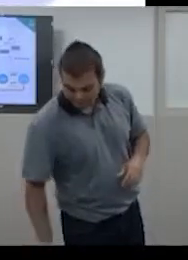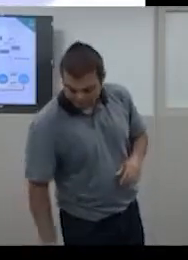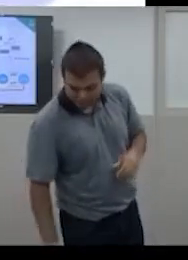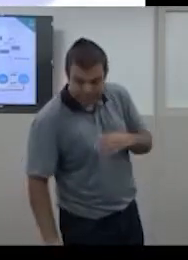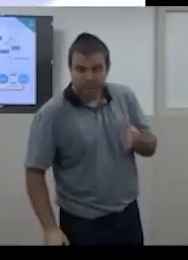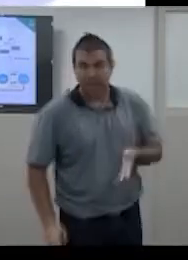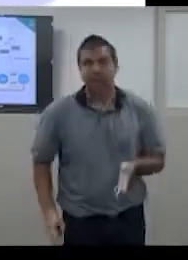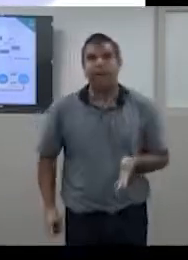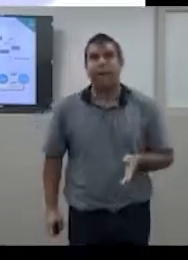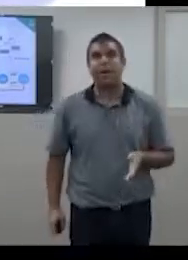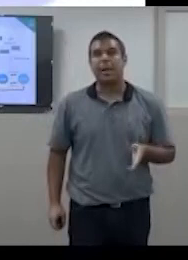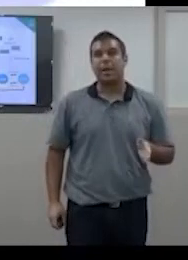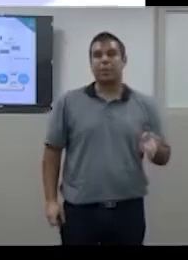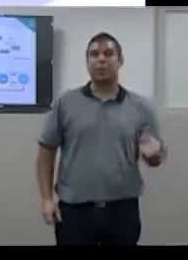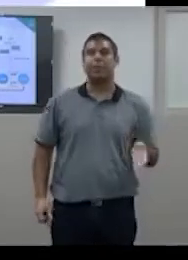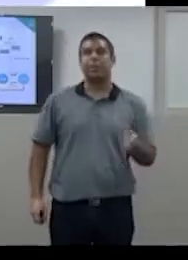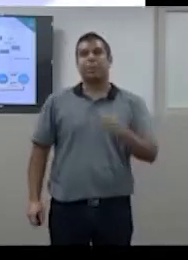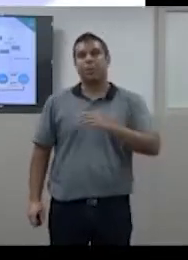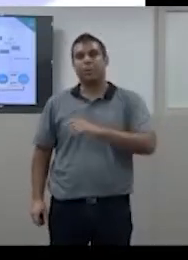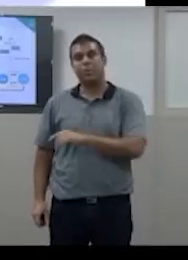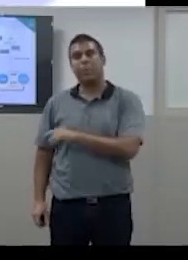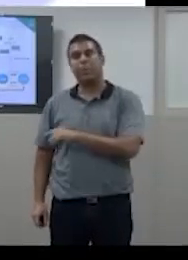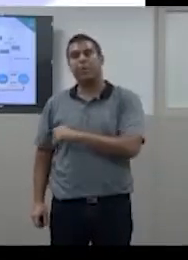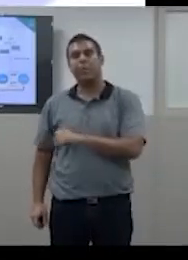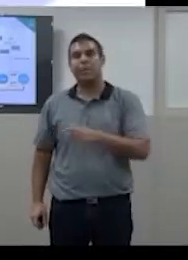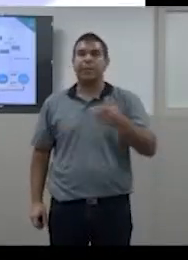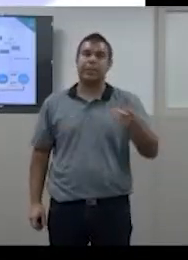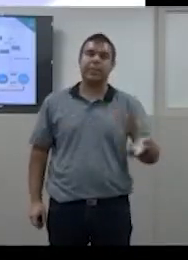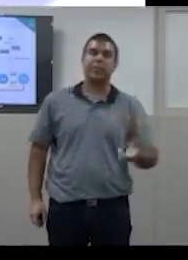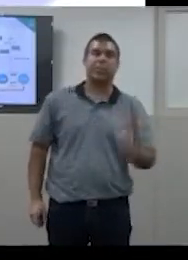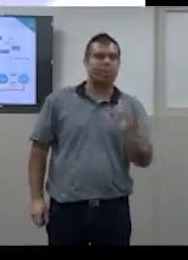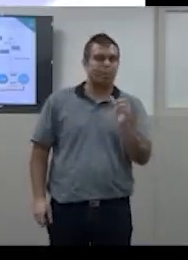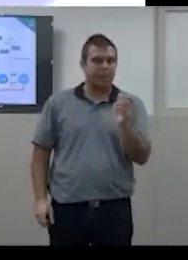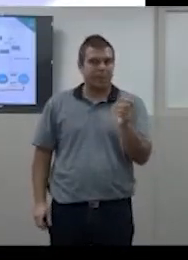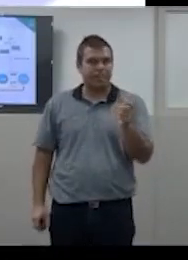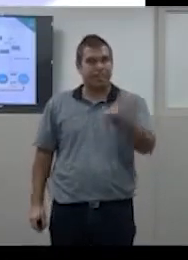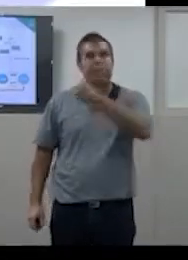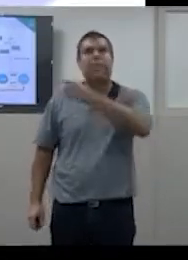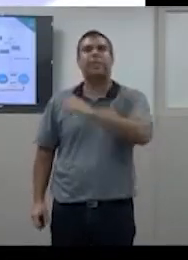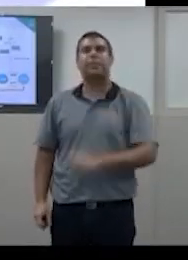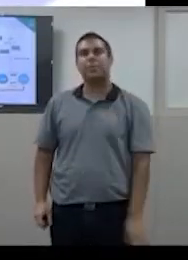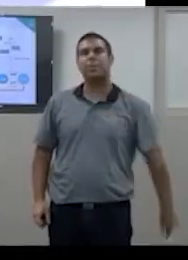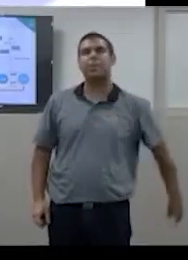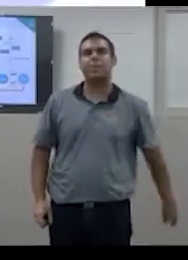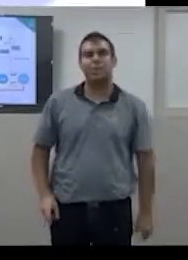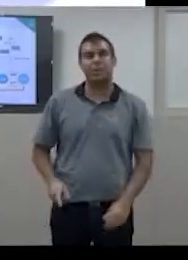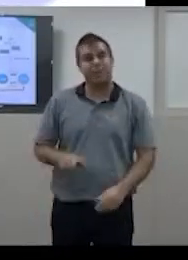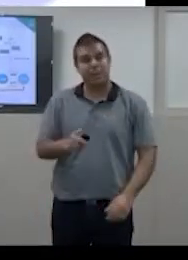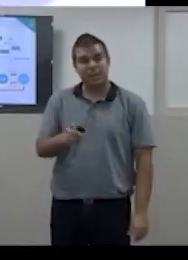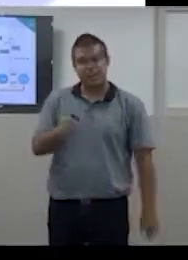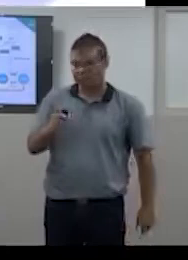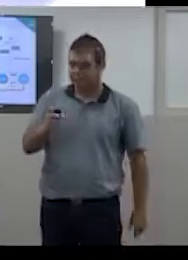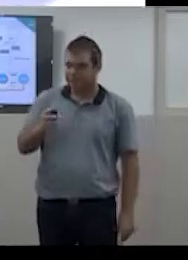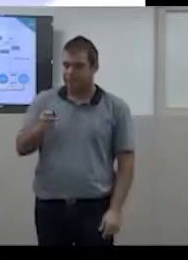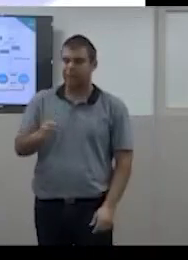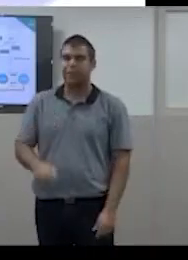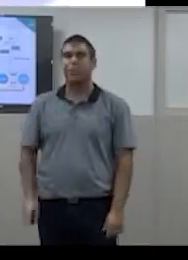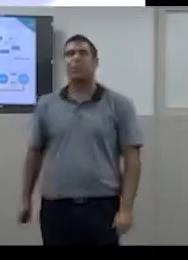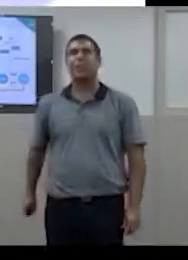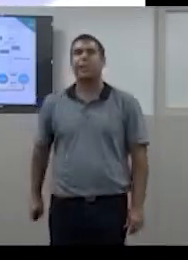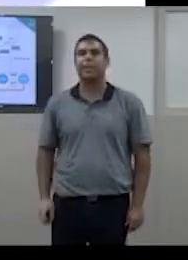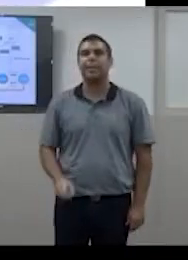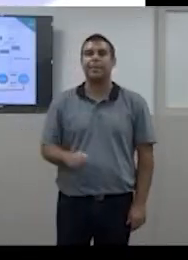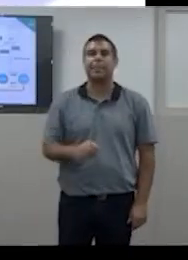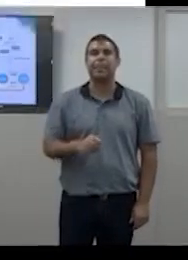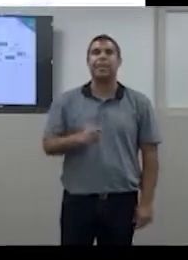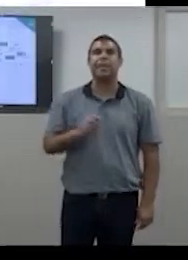a água como base. Olha que legal, a gente trabalhou com outros componentes que vão além da física, a gente mexeu até uma pincelada de astronomia no meio do caminho. Olha que interessante